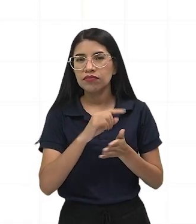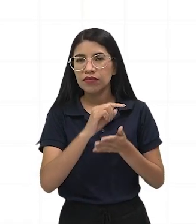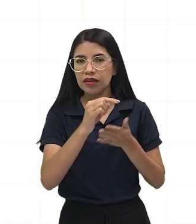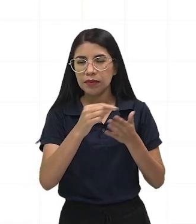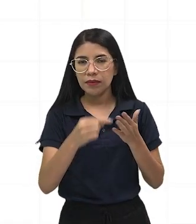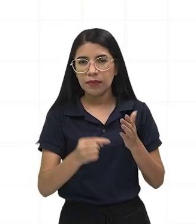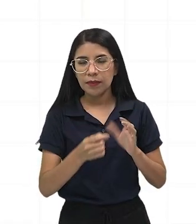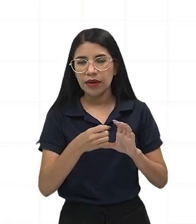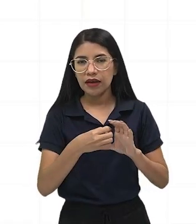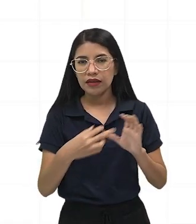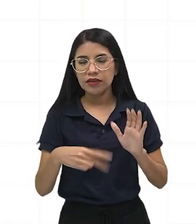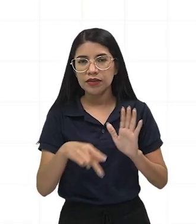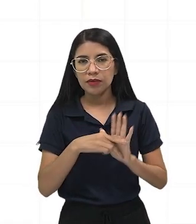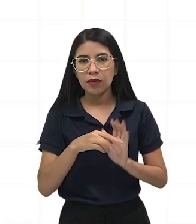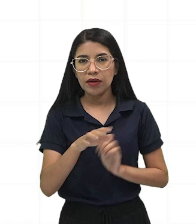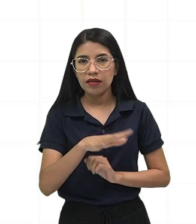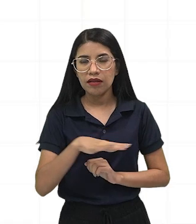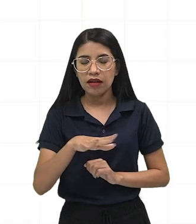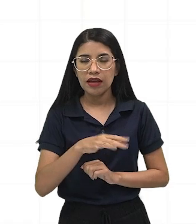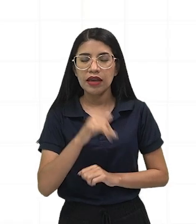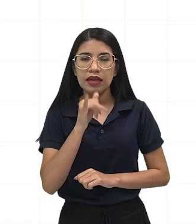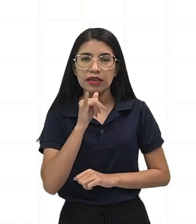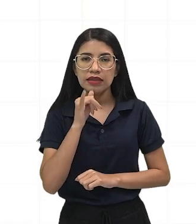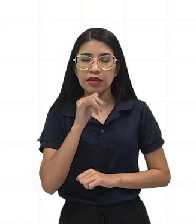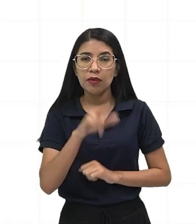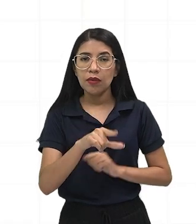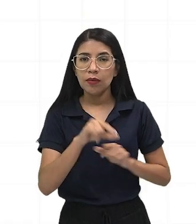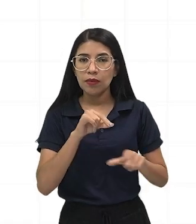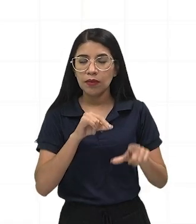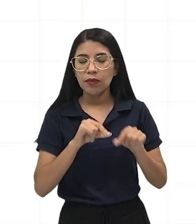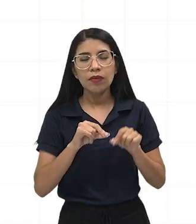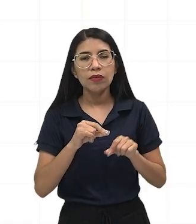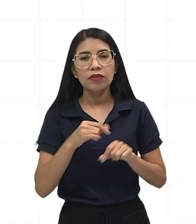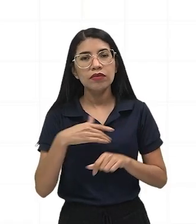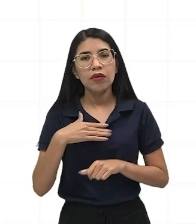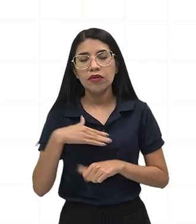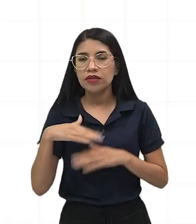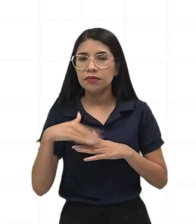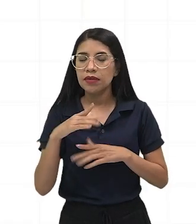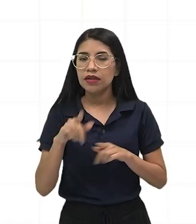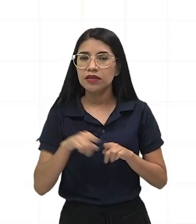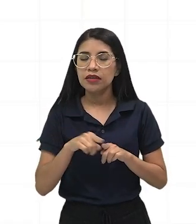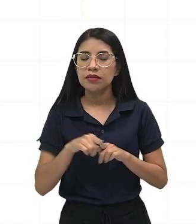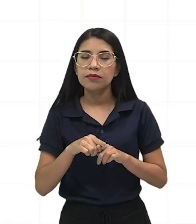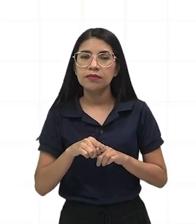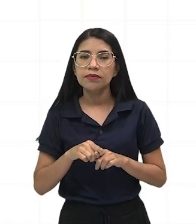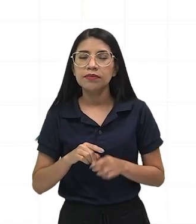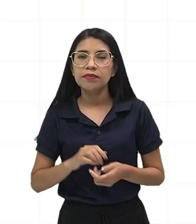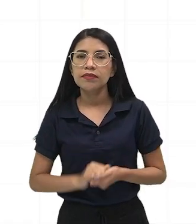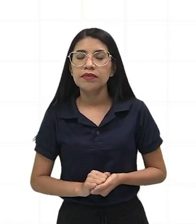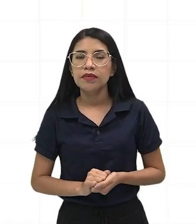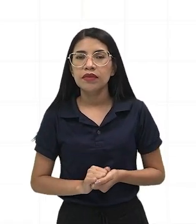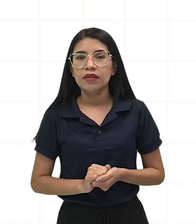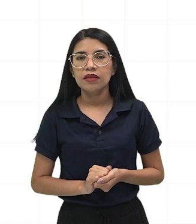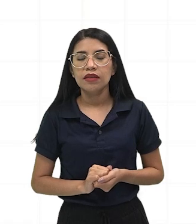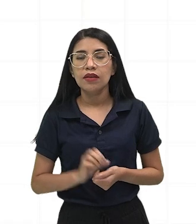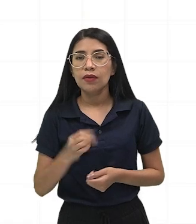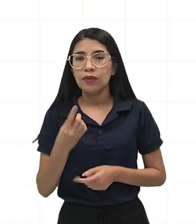questão, como uma preferência, uma tendência